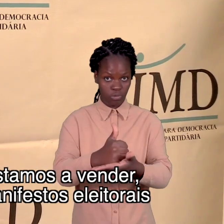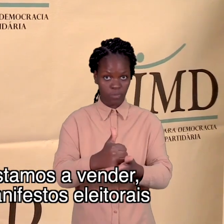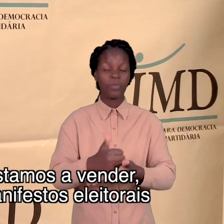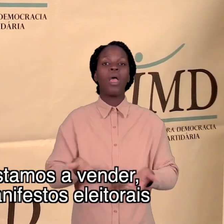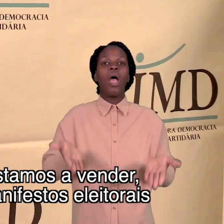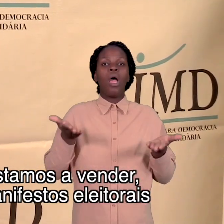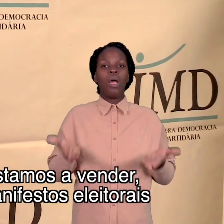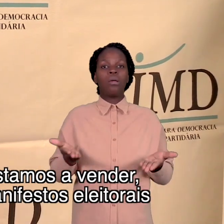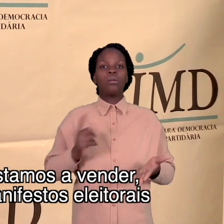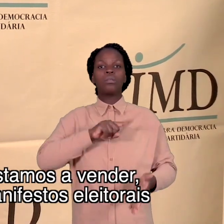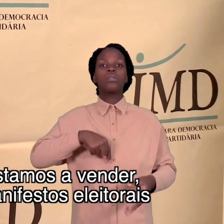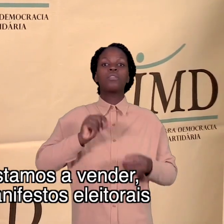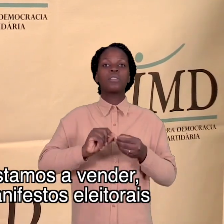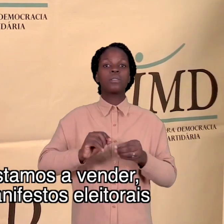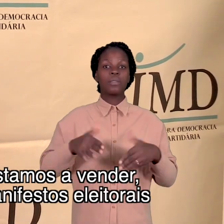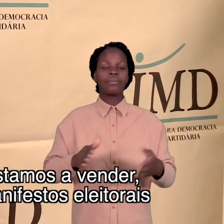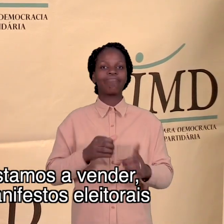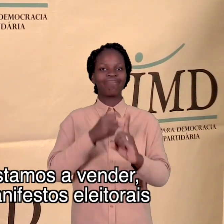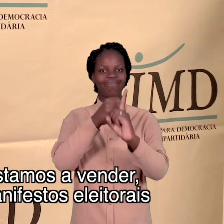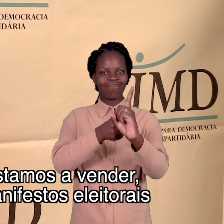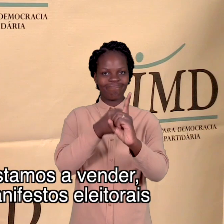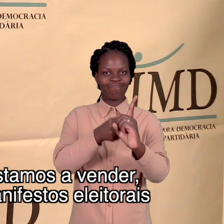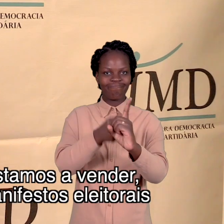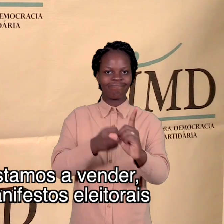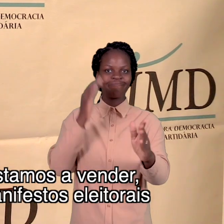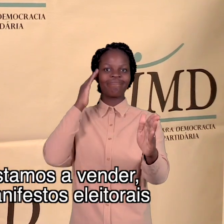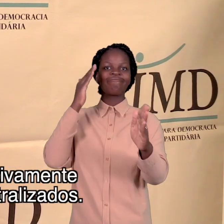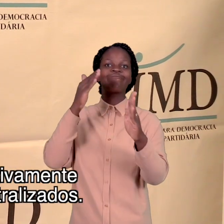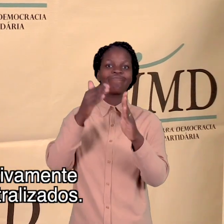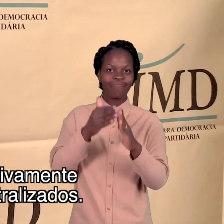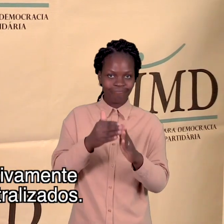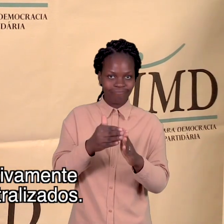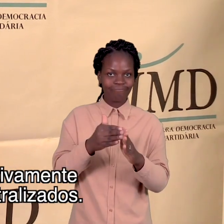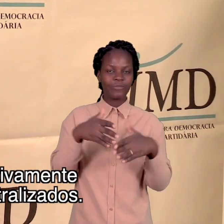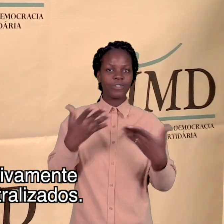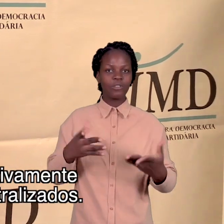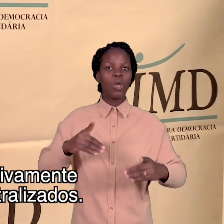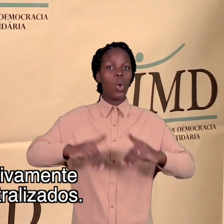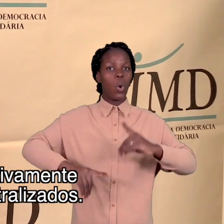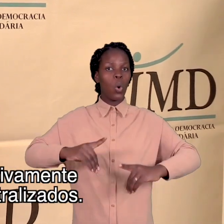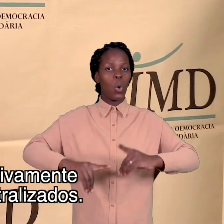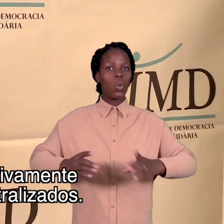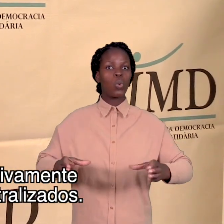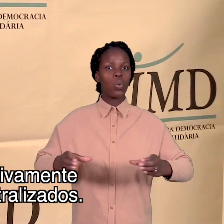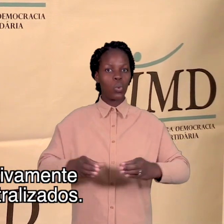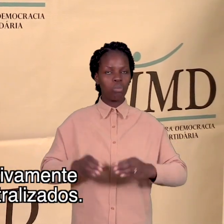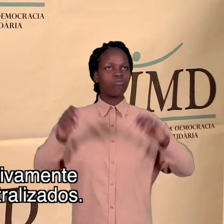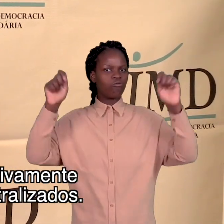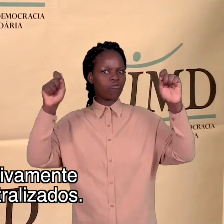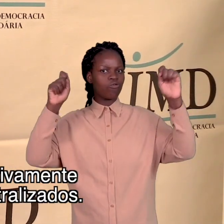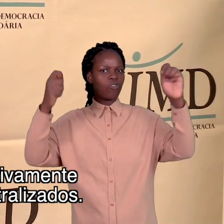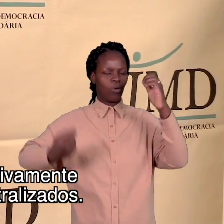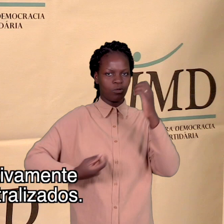a vender, portanto, a fazer advocacia para que os manifestos eleitorais dos partidos políticos sejam efetivamente